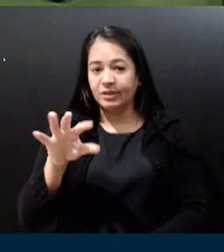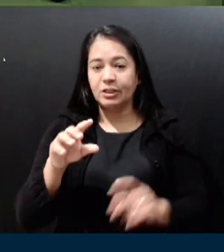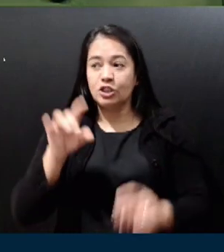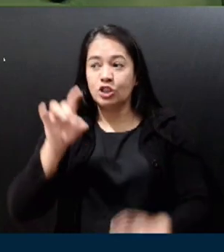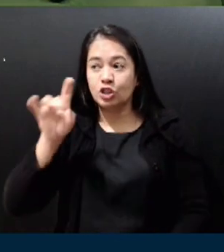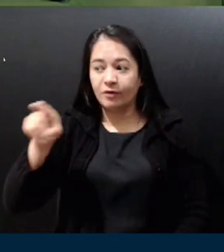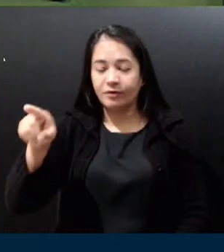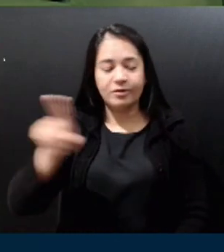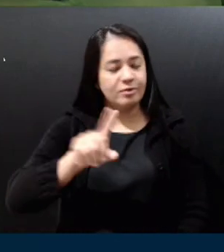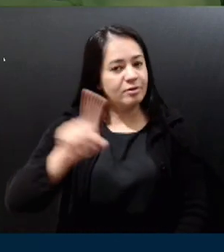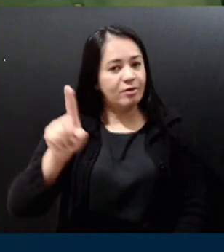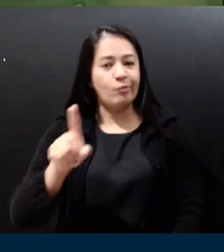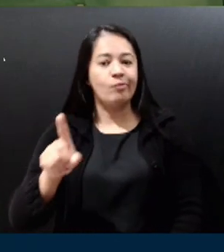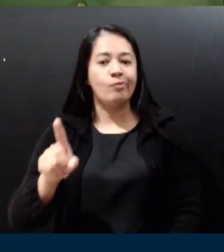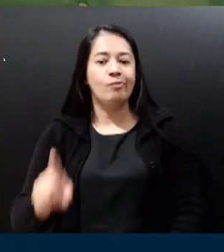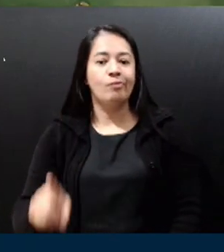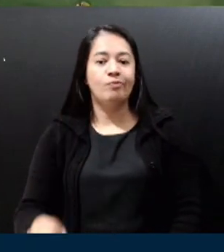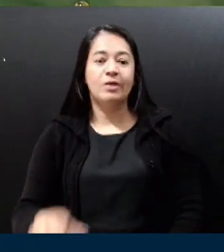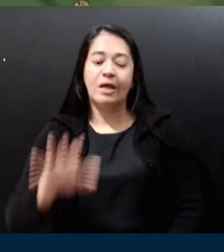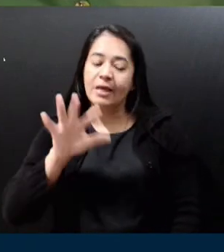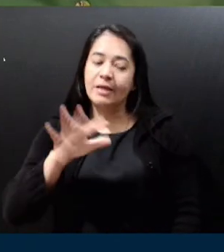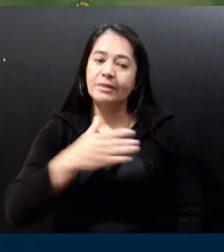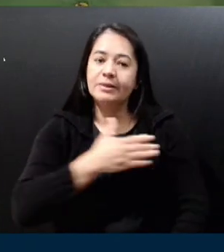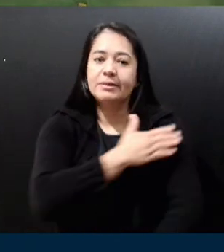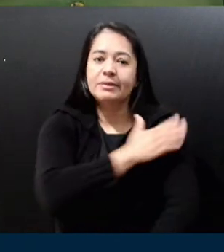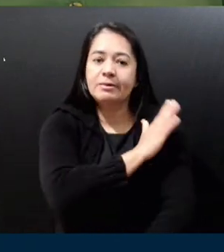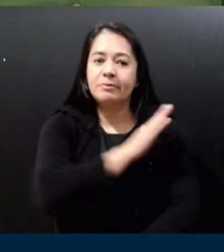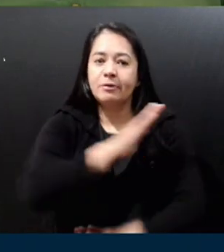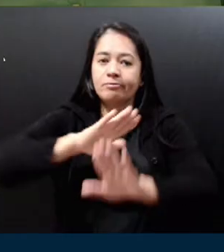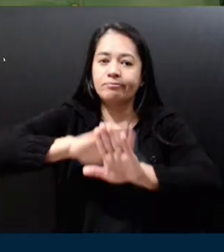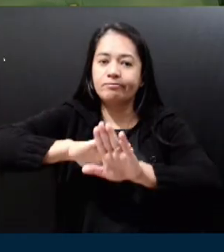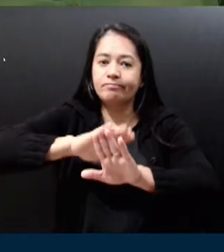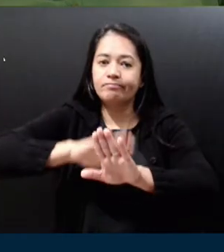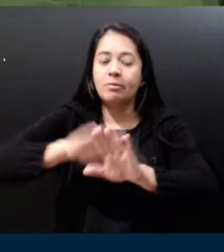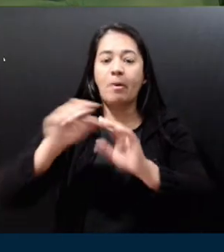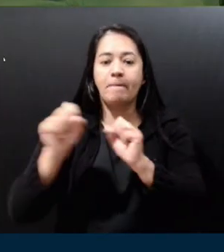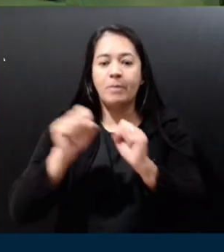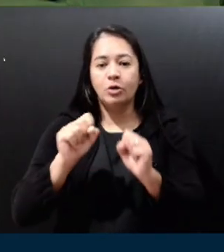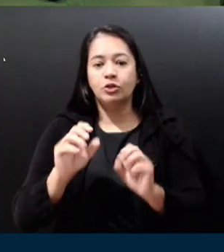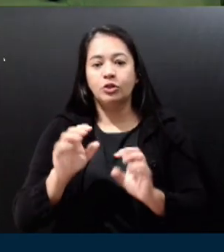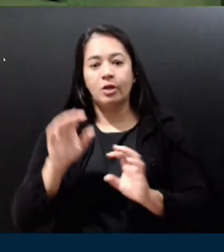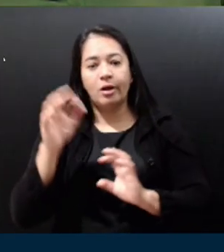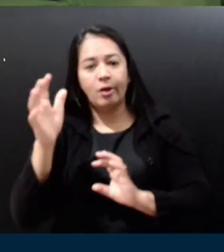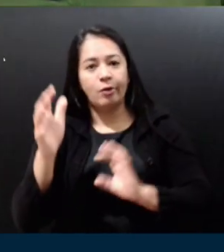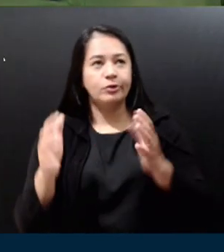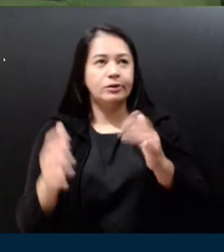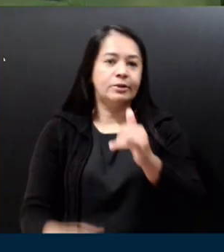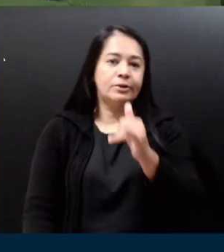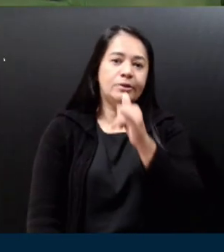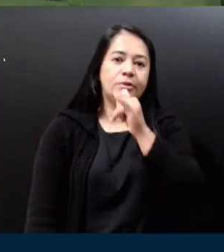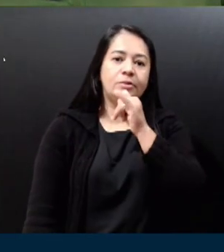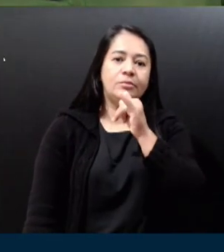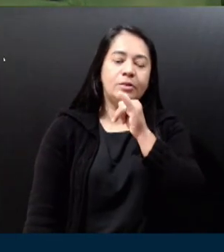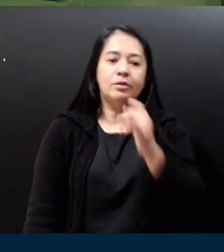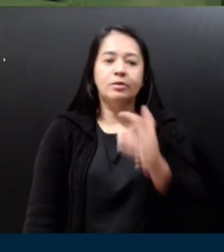Esse preconceito velado, ele pode acontecer, por exemplo, em